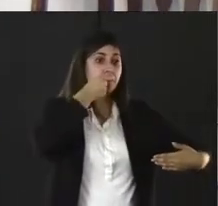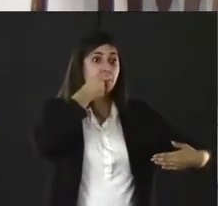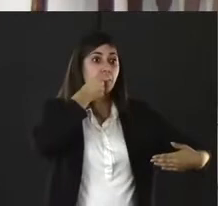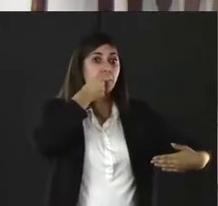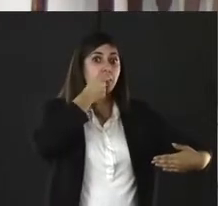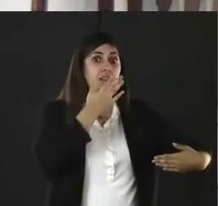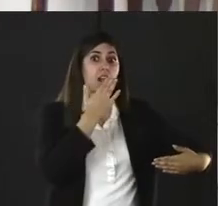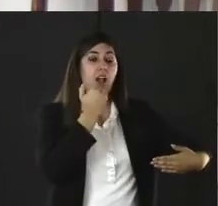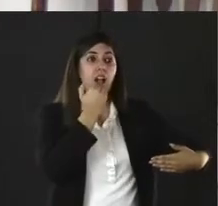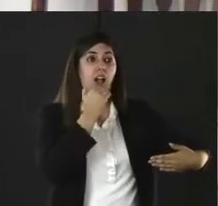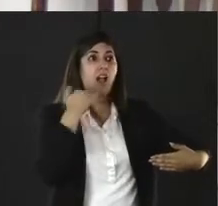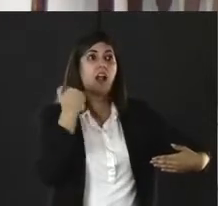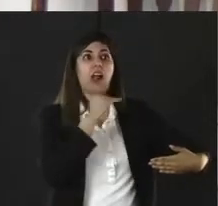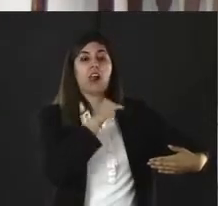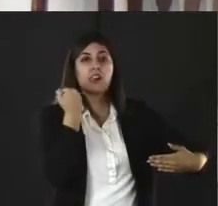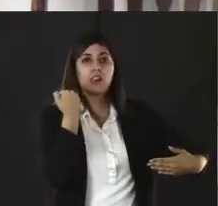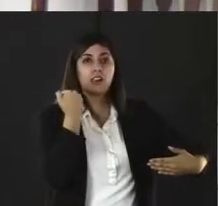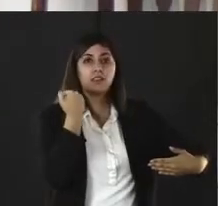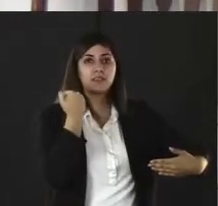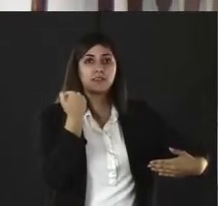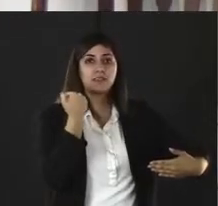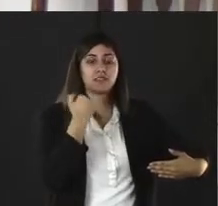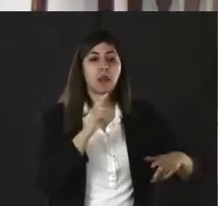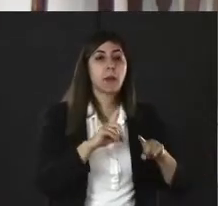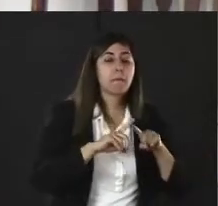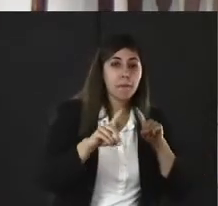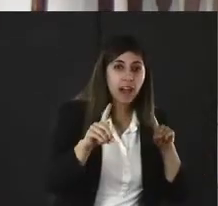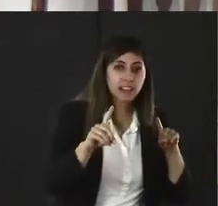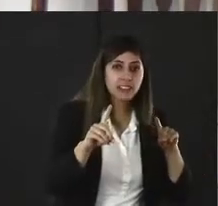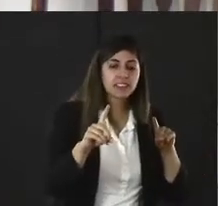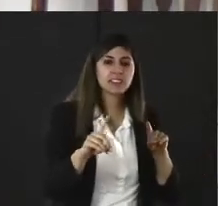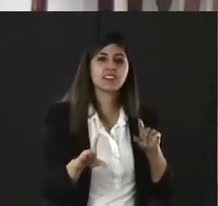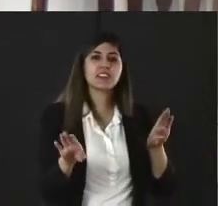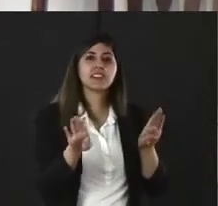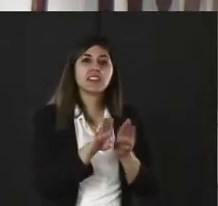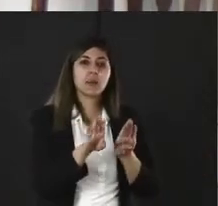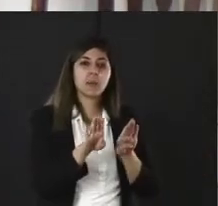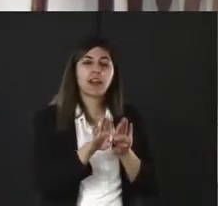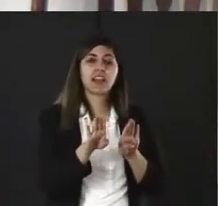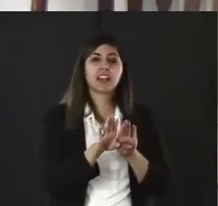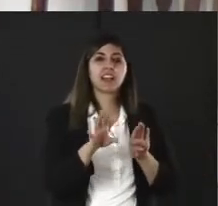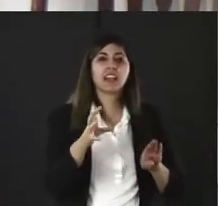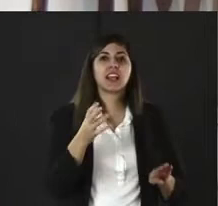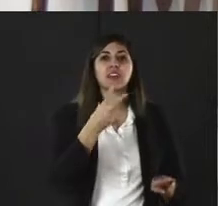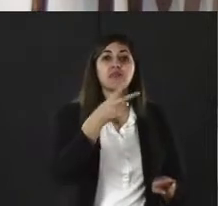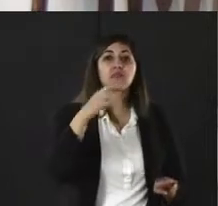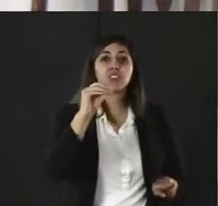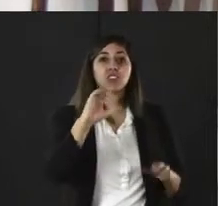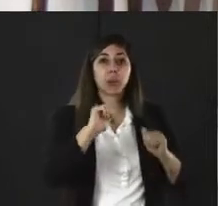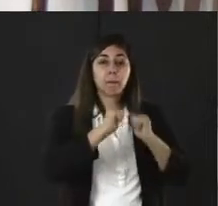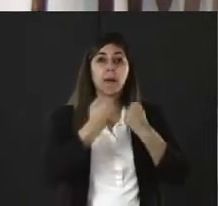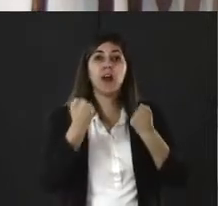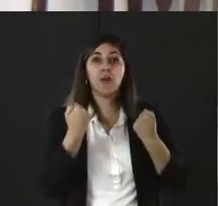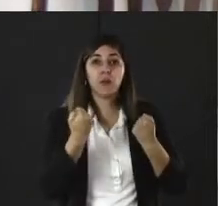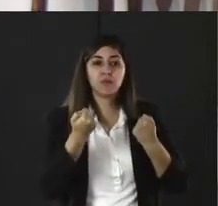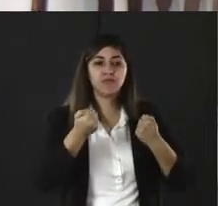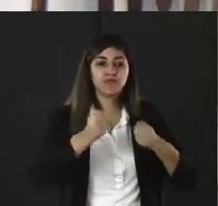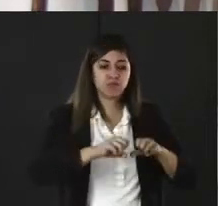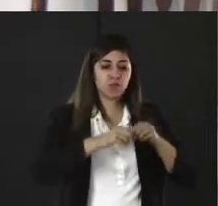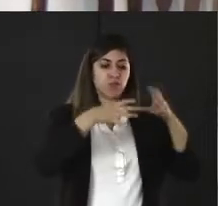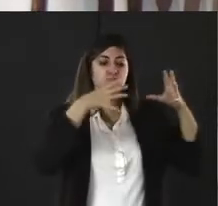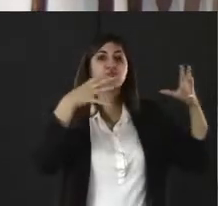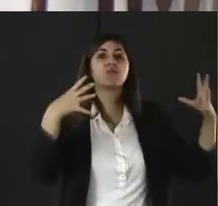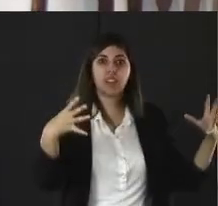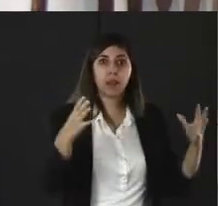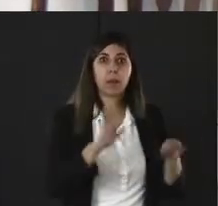100 homens com 20 pães a somente e o capítulo cinco também tem sinais tem a situação